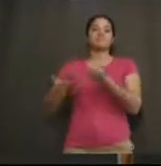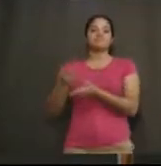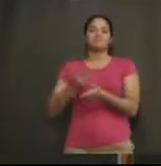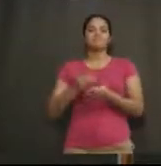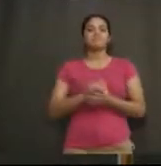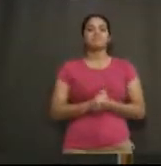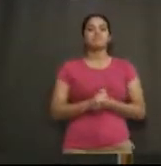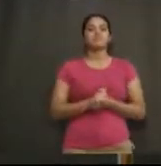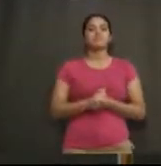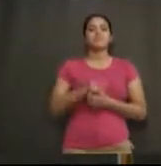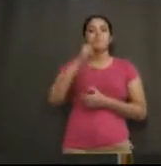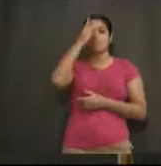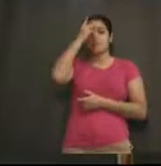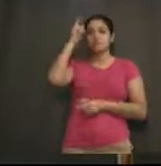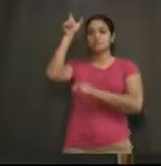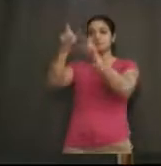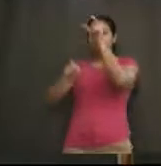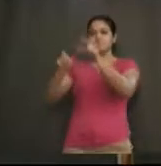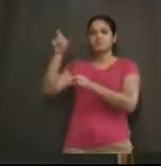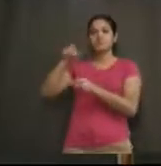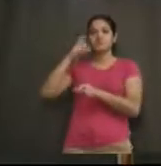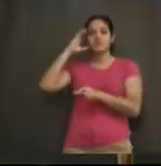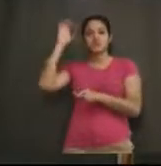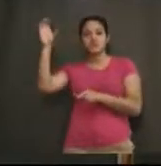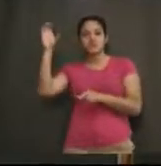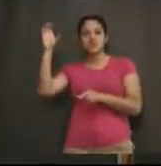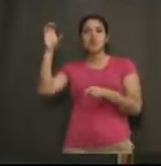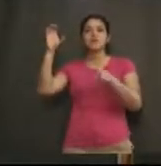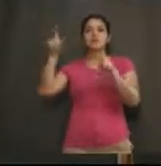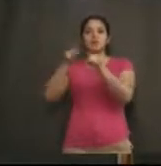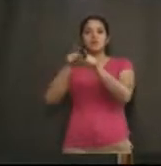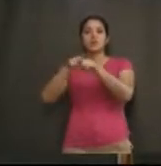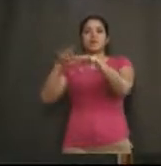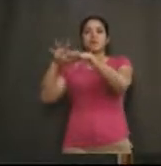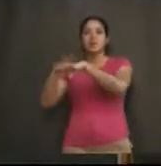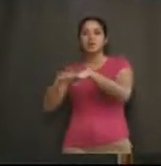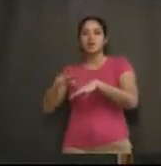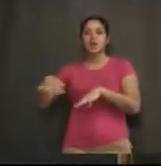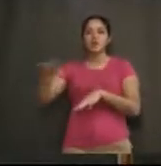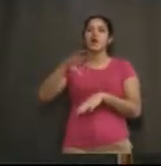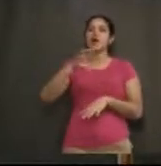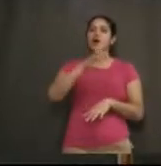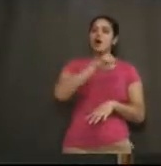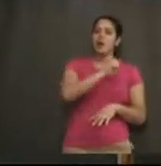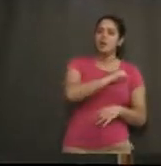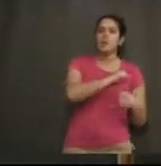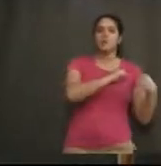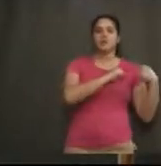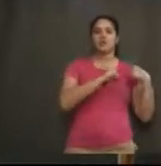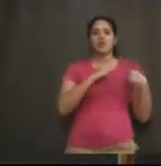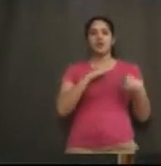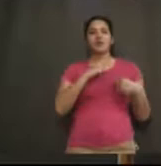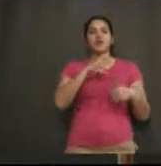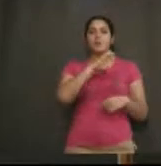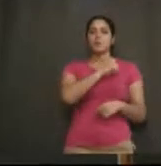Cientistas são pessoas que amam, matemáticos são pessoas que amam o que fazem, que amam a ciência, que amam o seu trabalho.